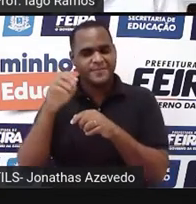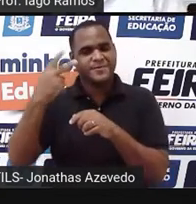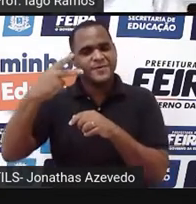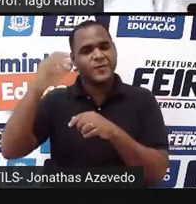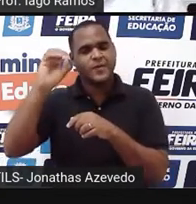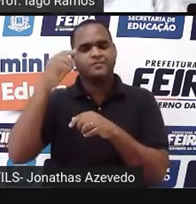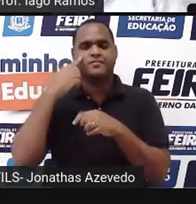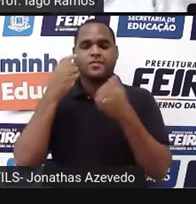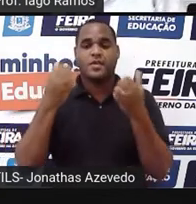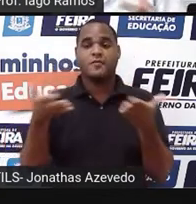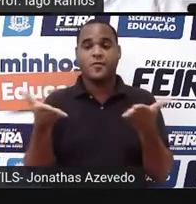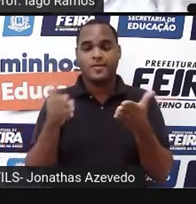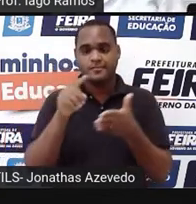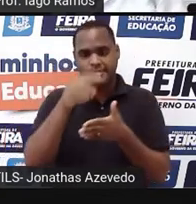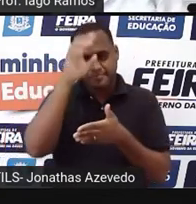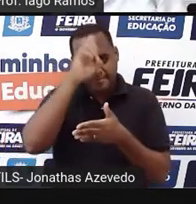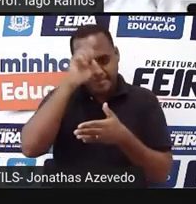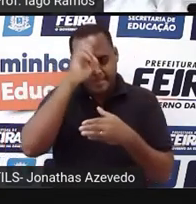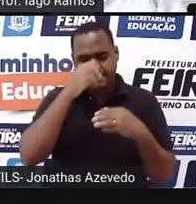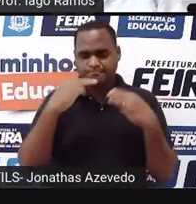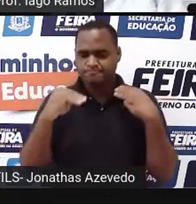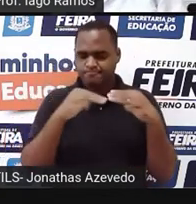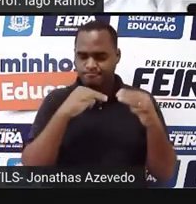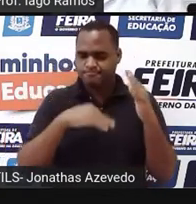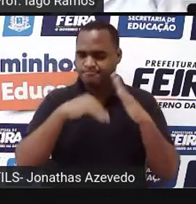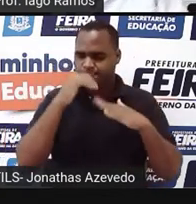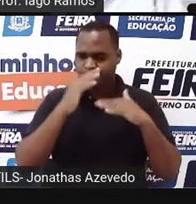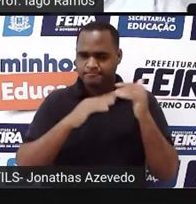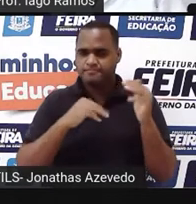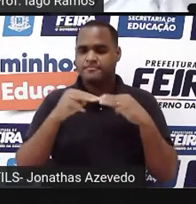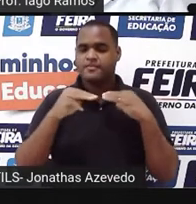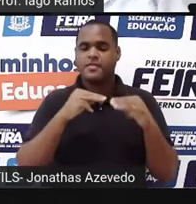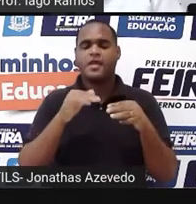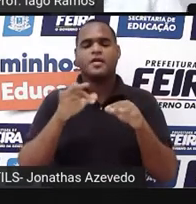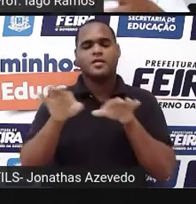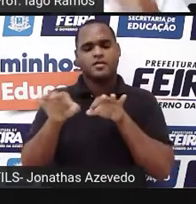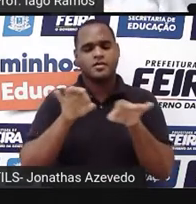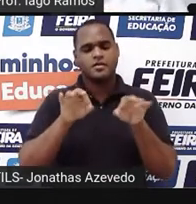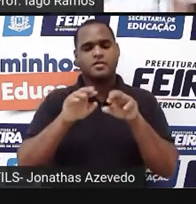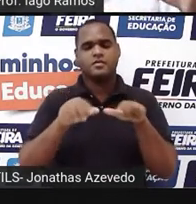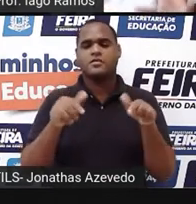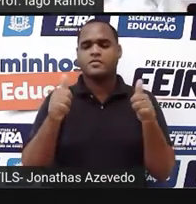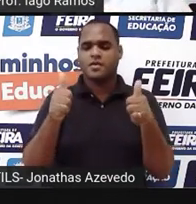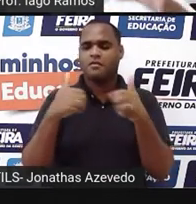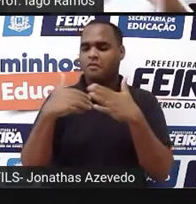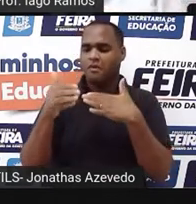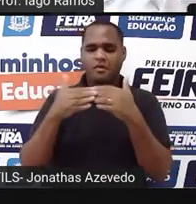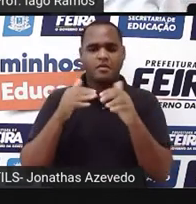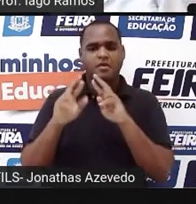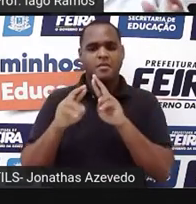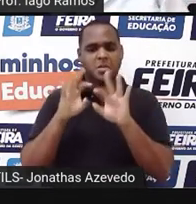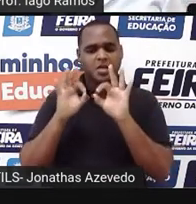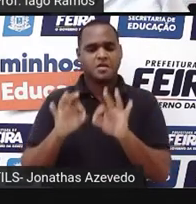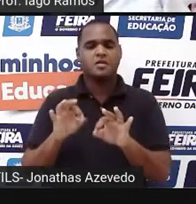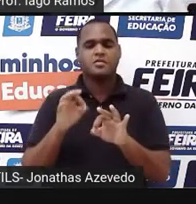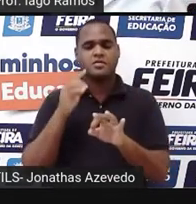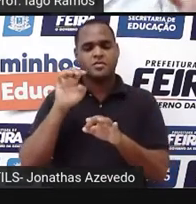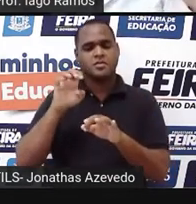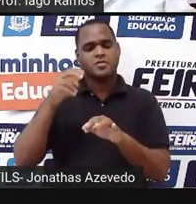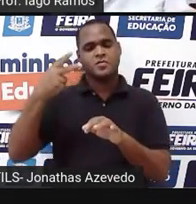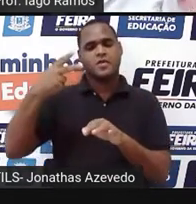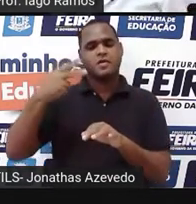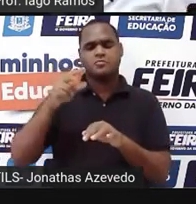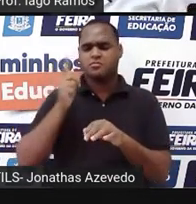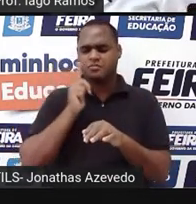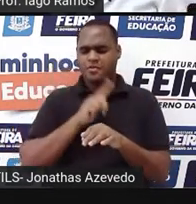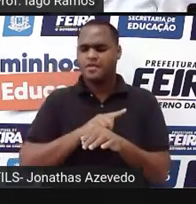nessa aula a gente vai aprender um método, e esse método resolve qualquer tipo de equação do